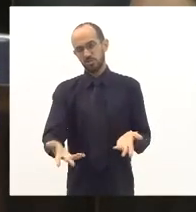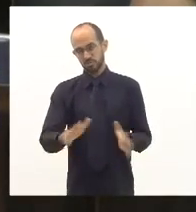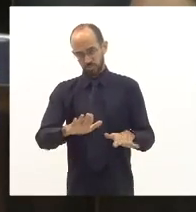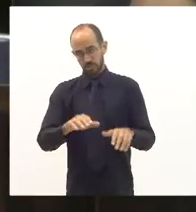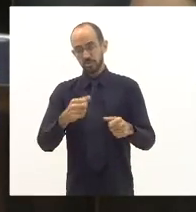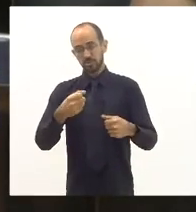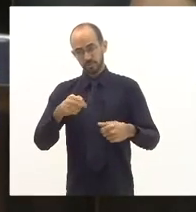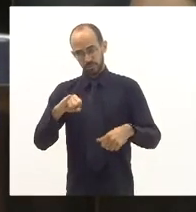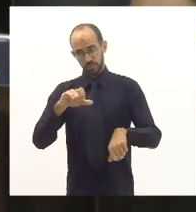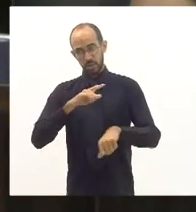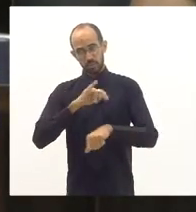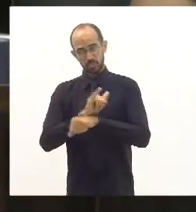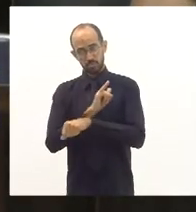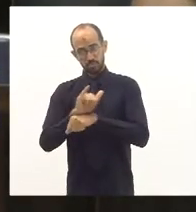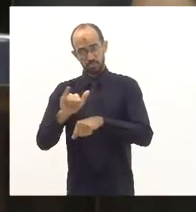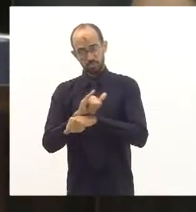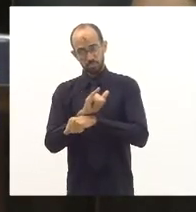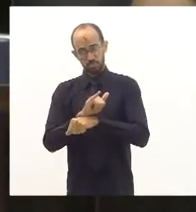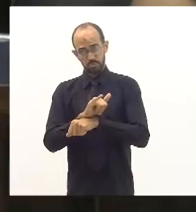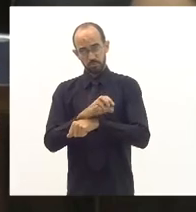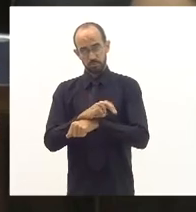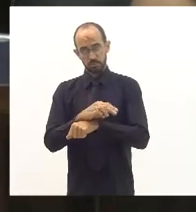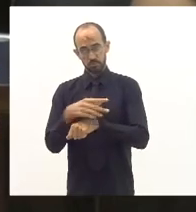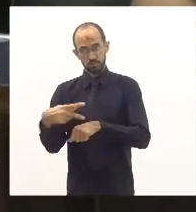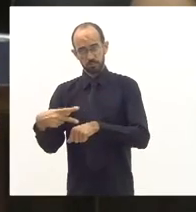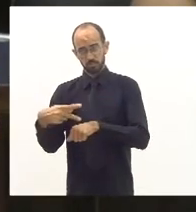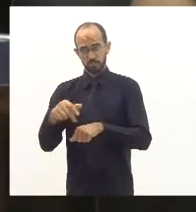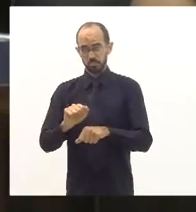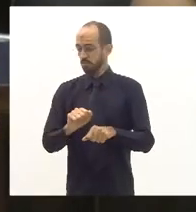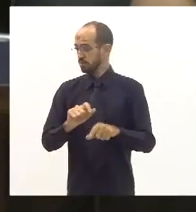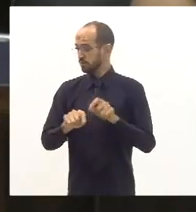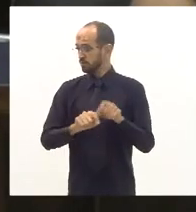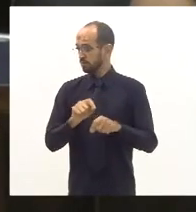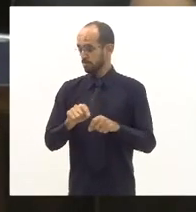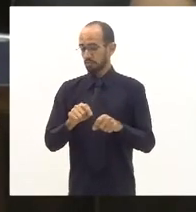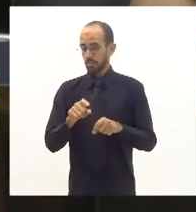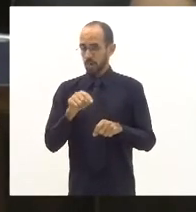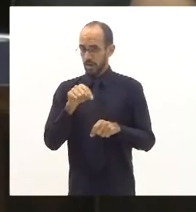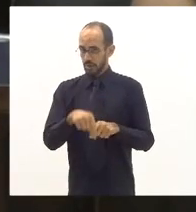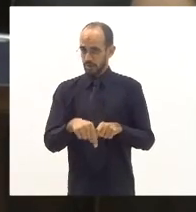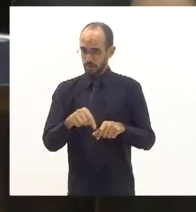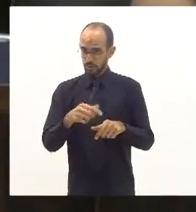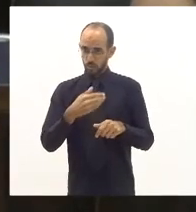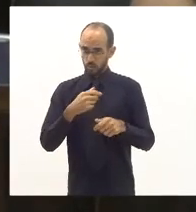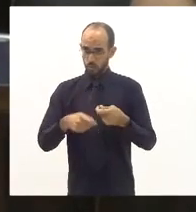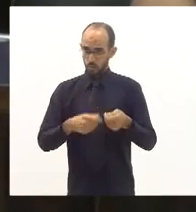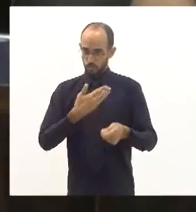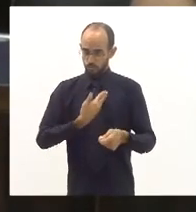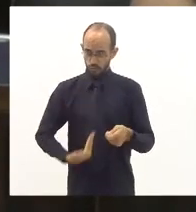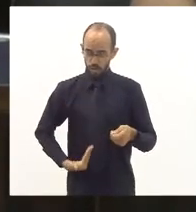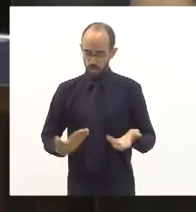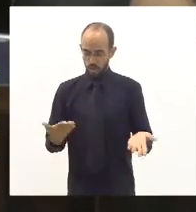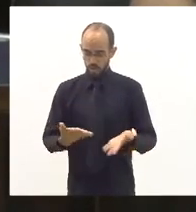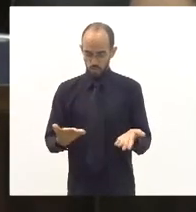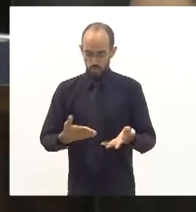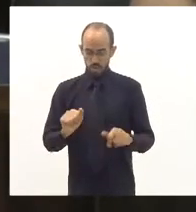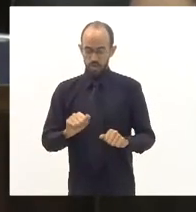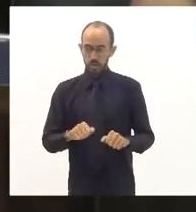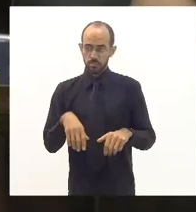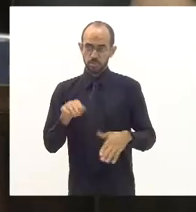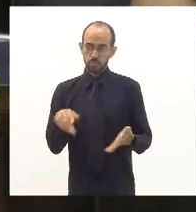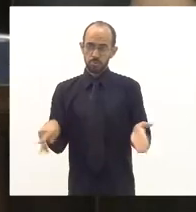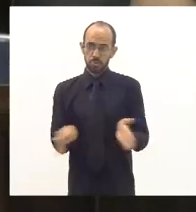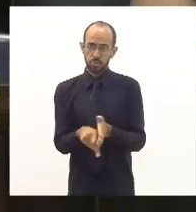Ministério Público assinado, deixa de ser para este governo que está aqui e passa a ser para o